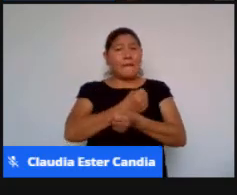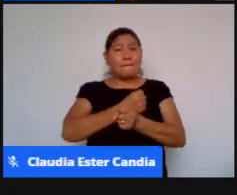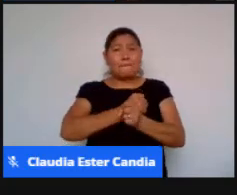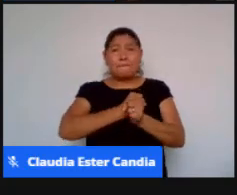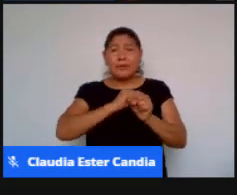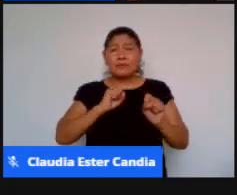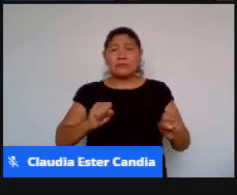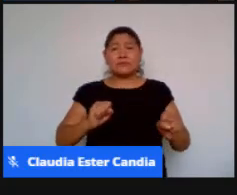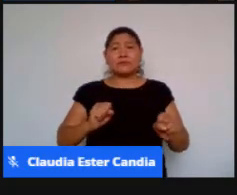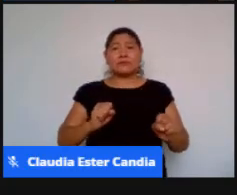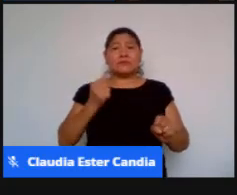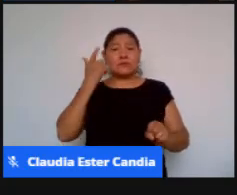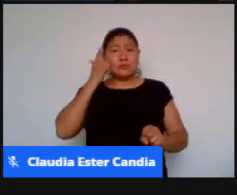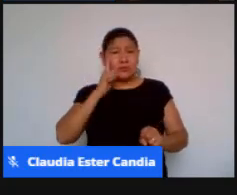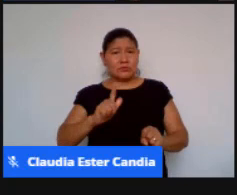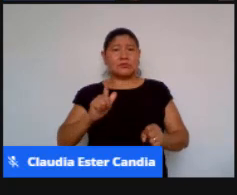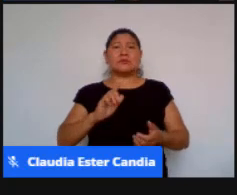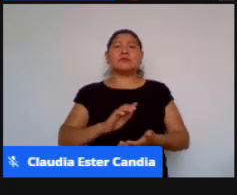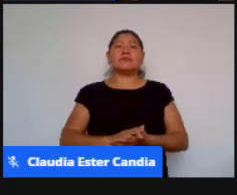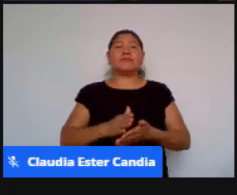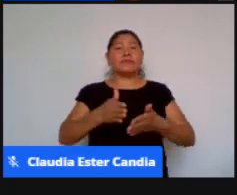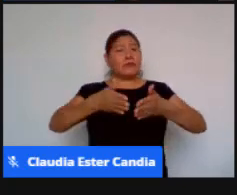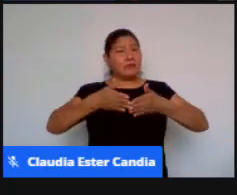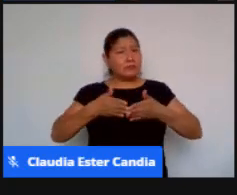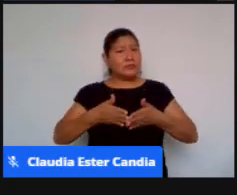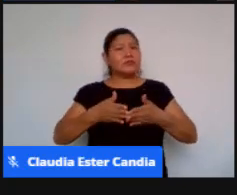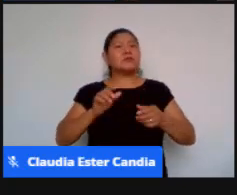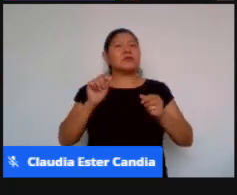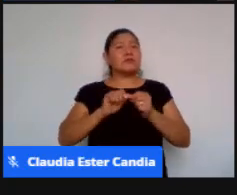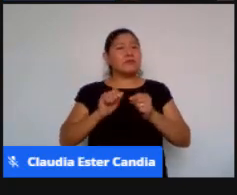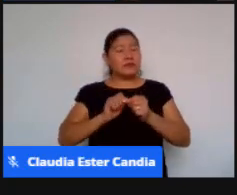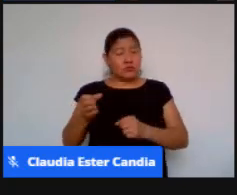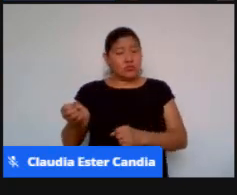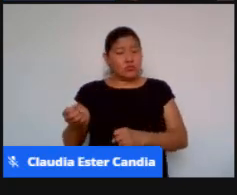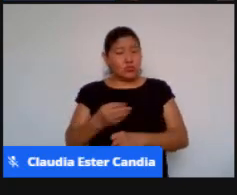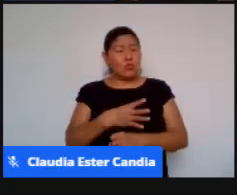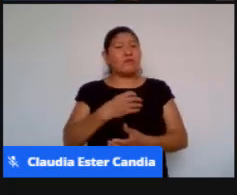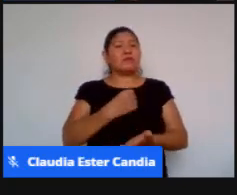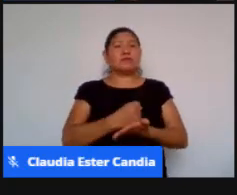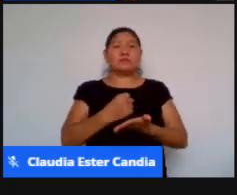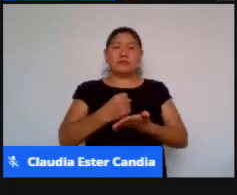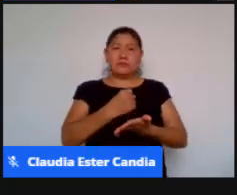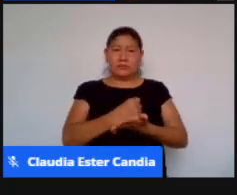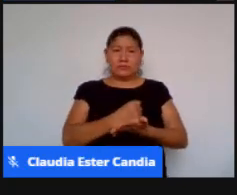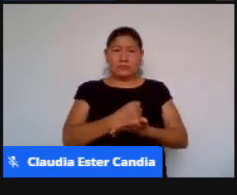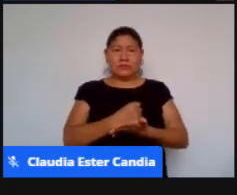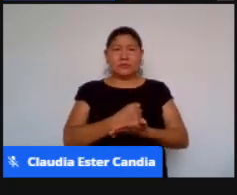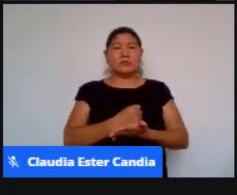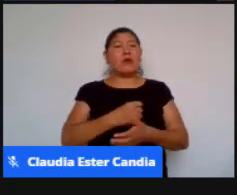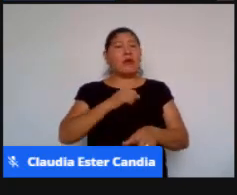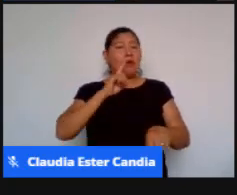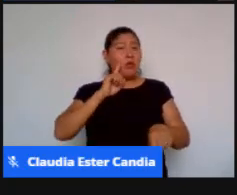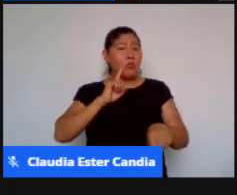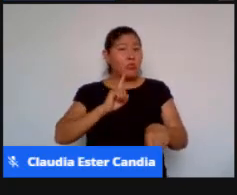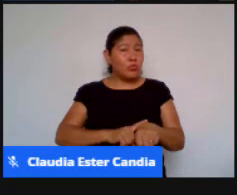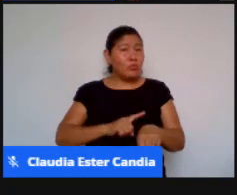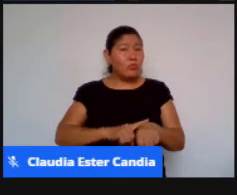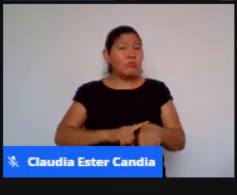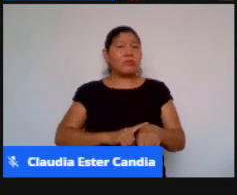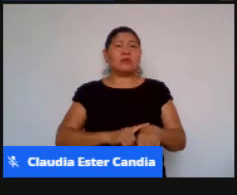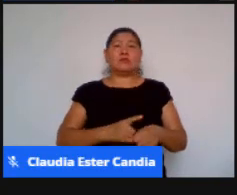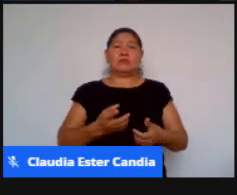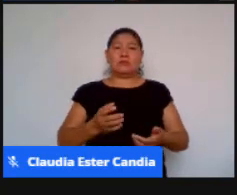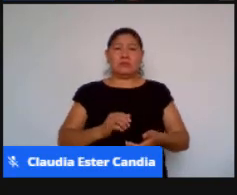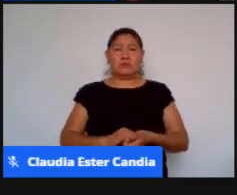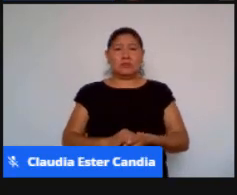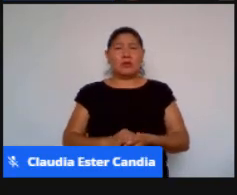foi pedido que nós construíssemos esse documento, né, circunstancial. Então, como que nós